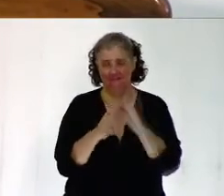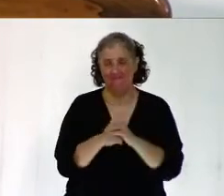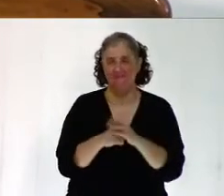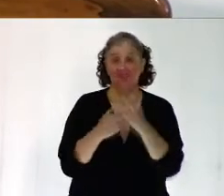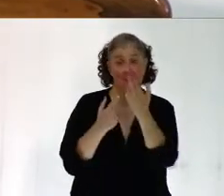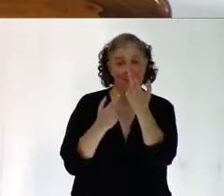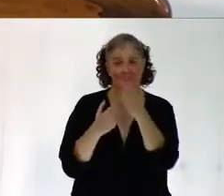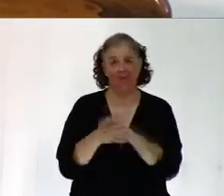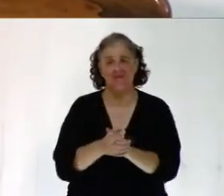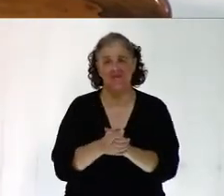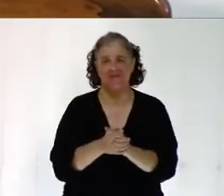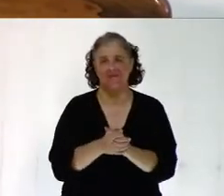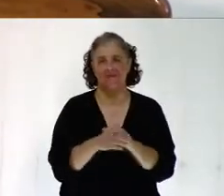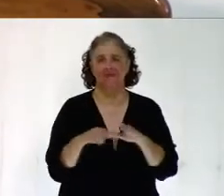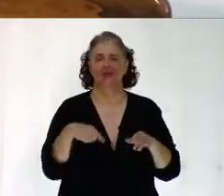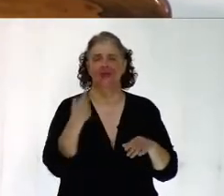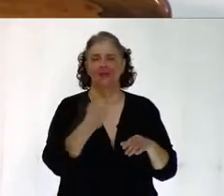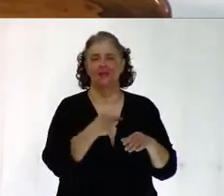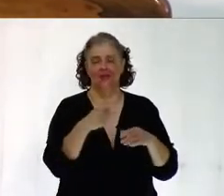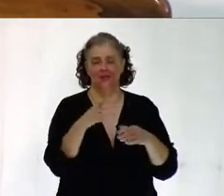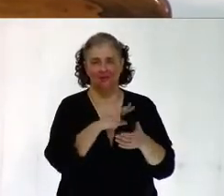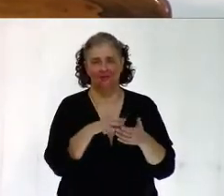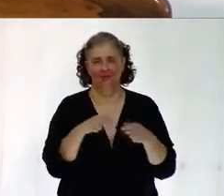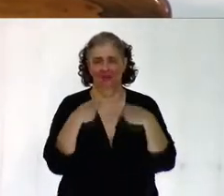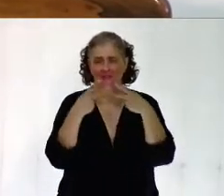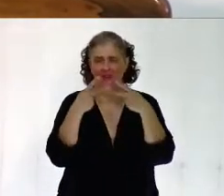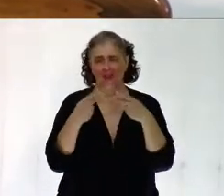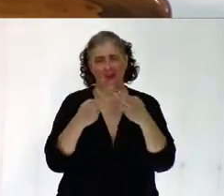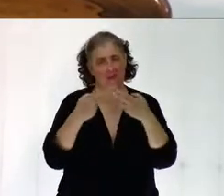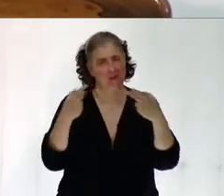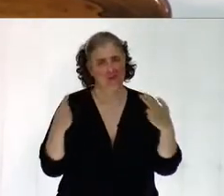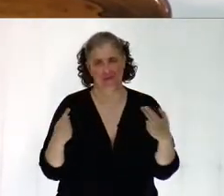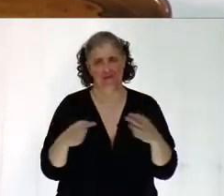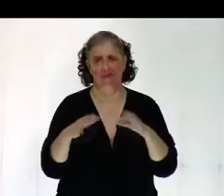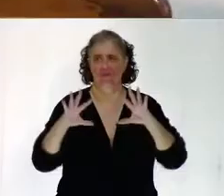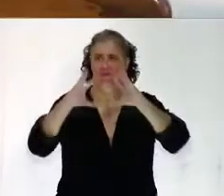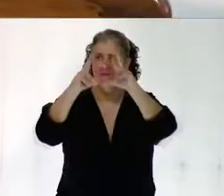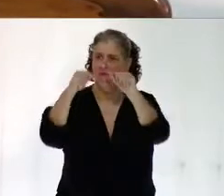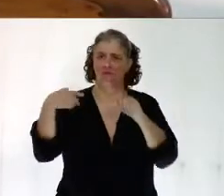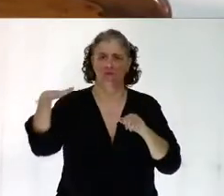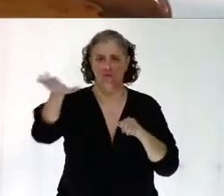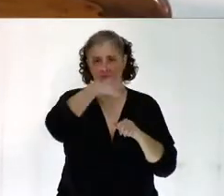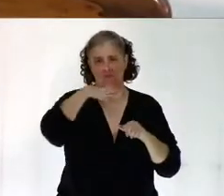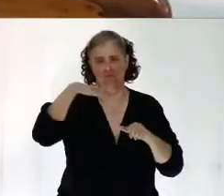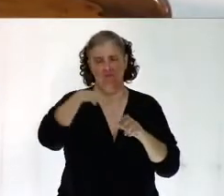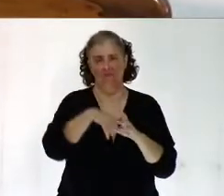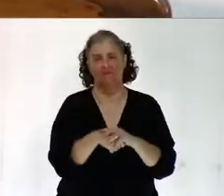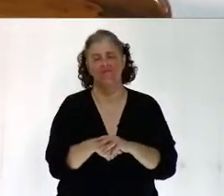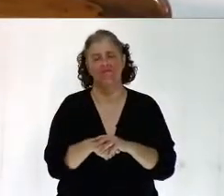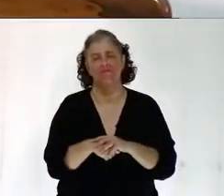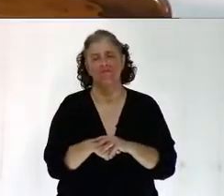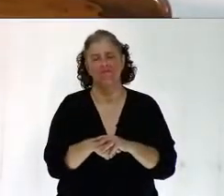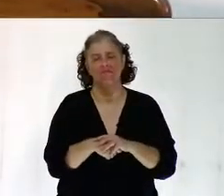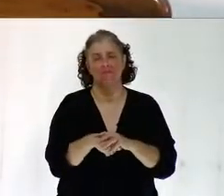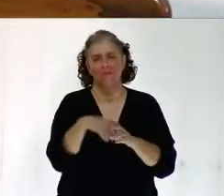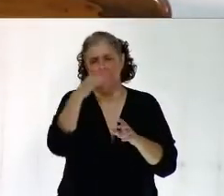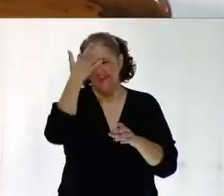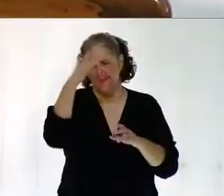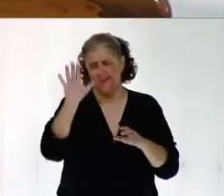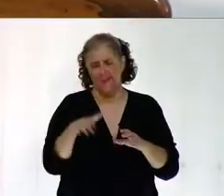dizendo uma coisa a todos nós e eu não sei se nós no cristianismo